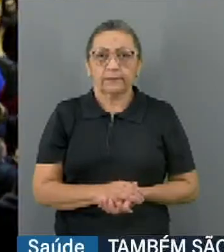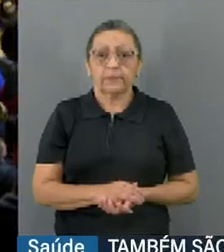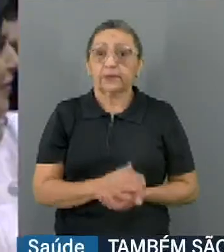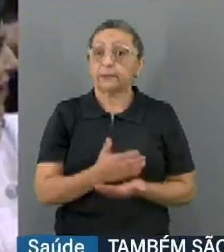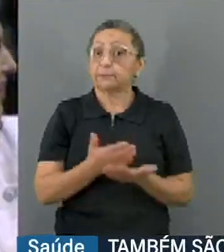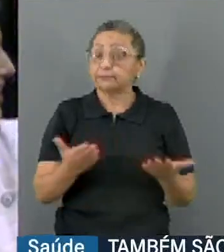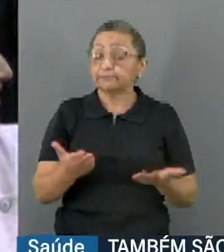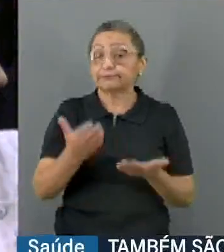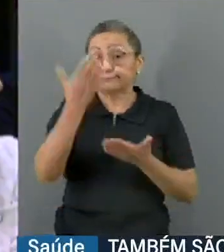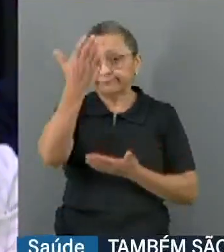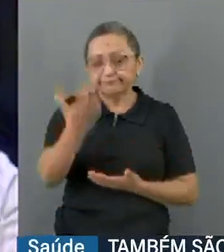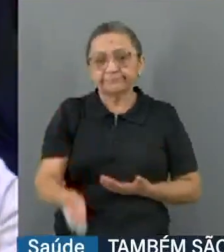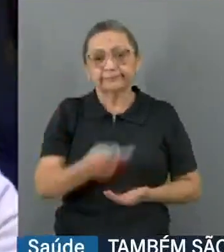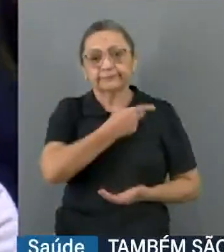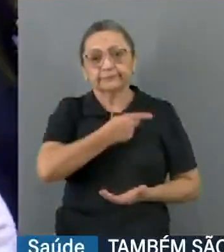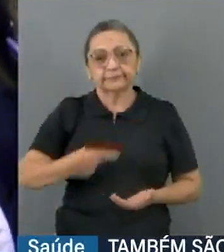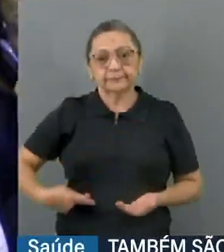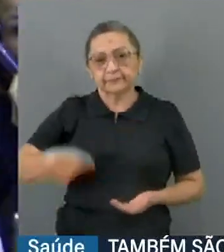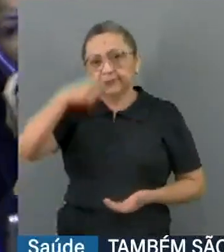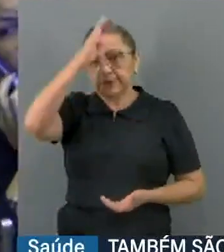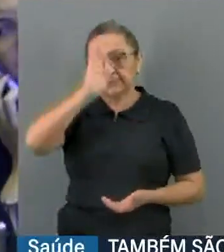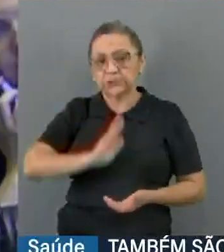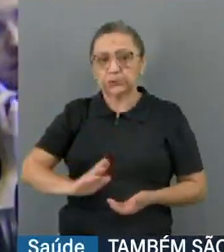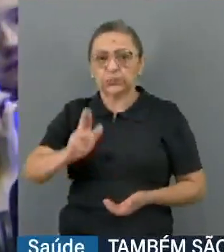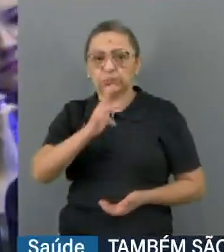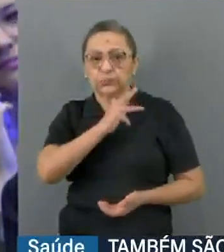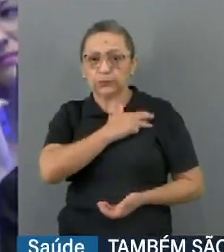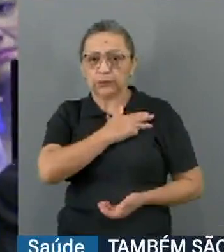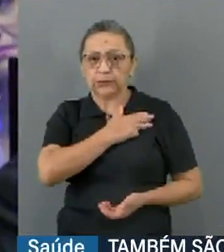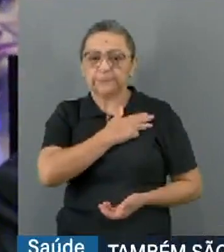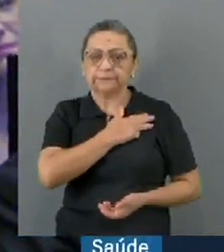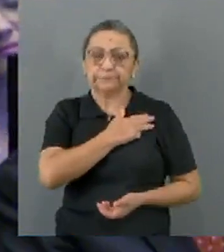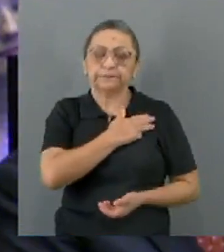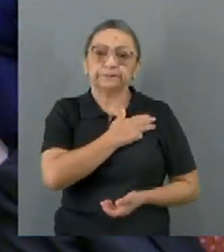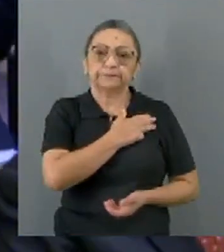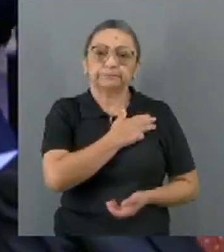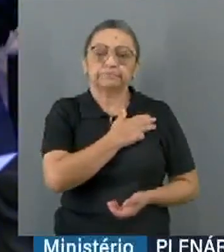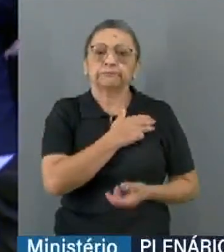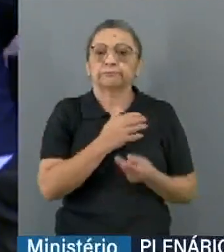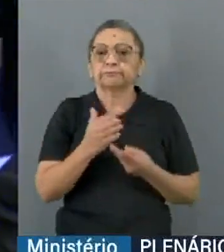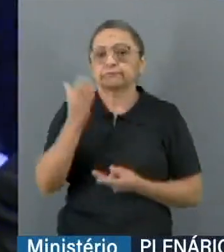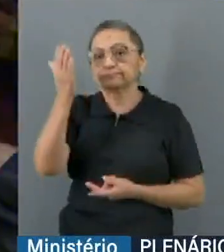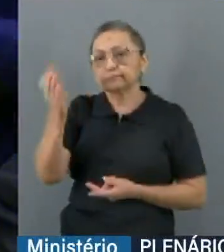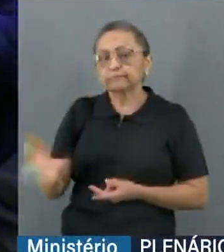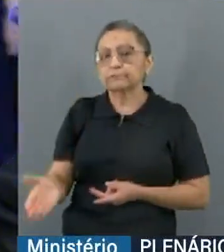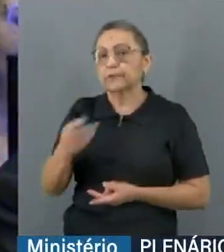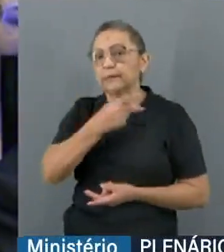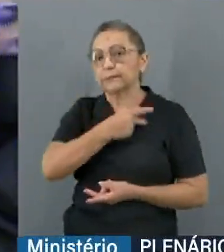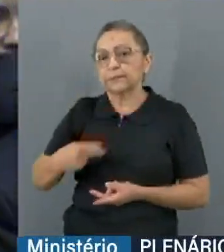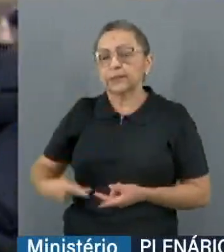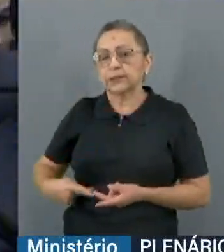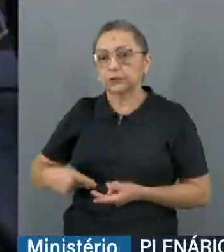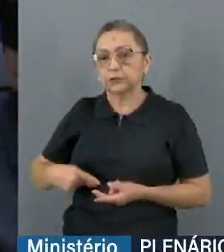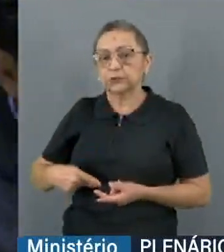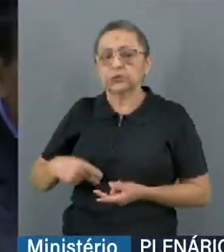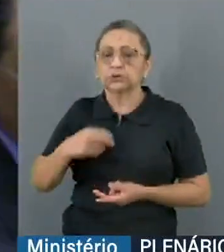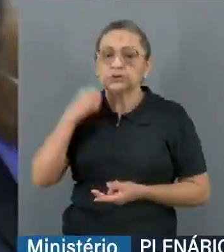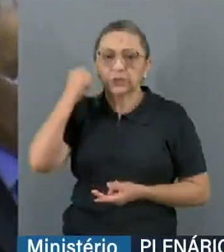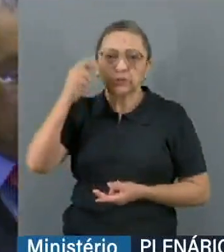senhor presidente da República, Luiz Inácio Lula da Silva, senhor presidente do Congresso Nacional,